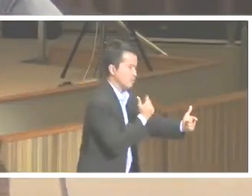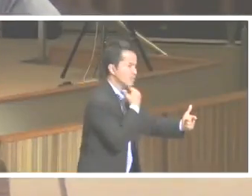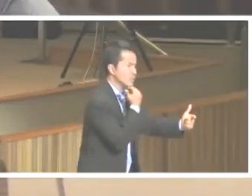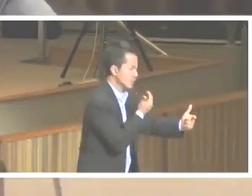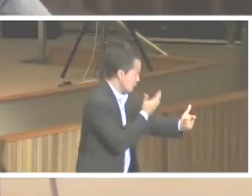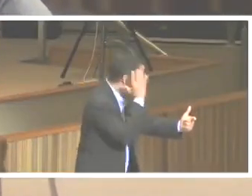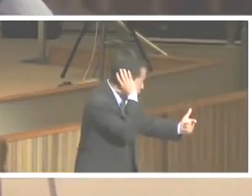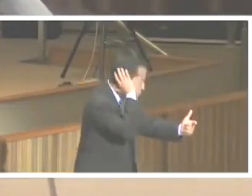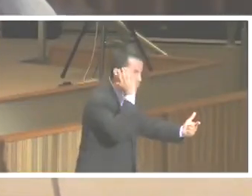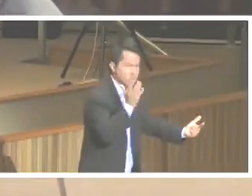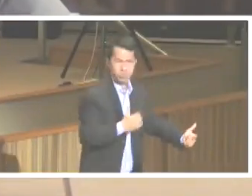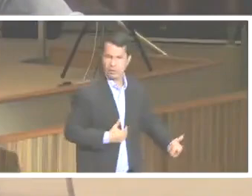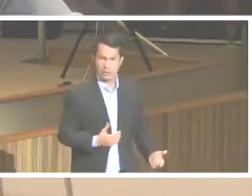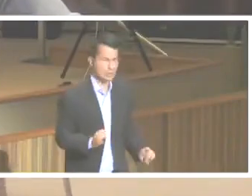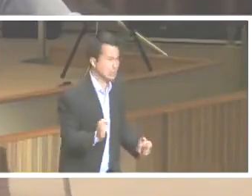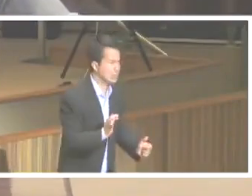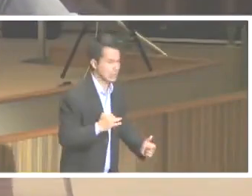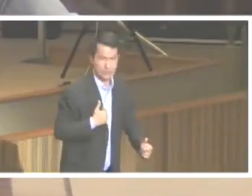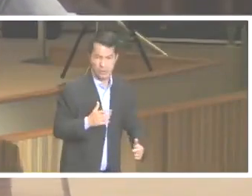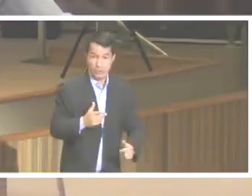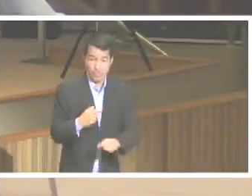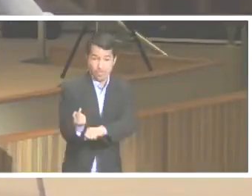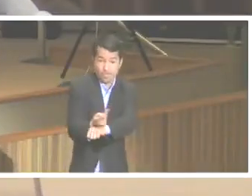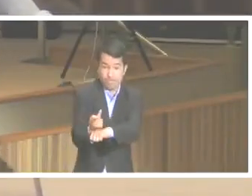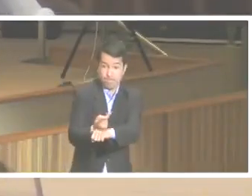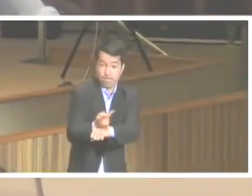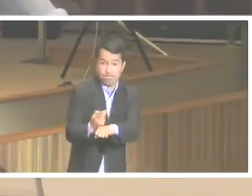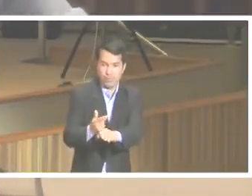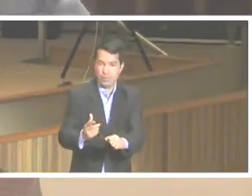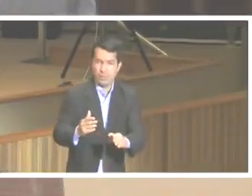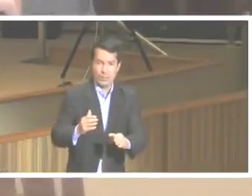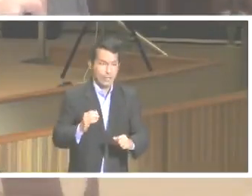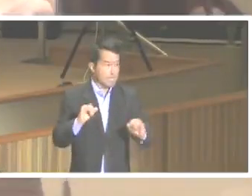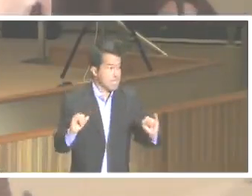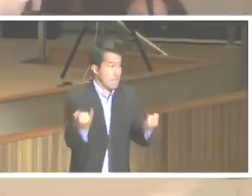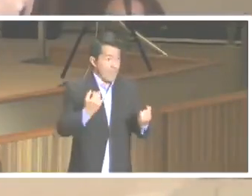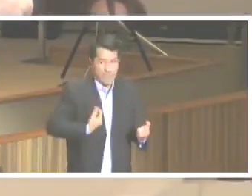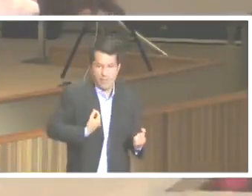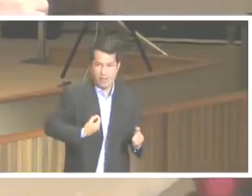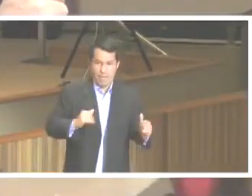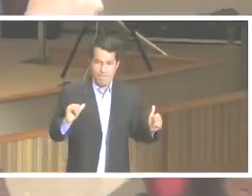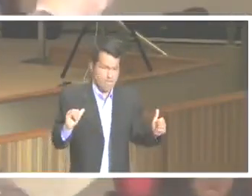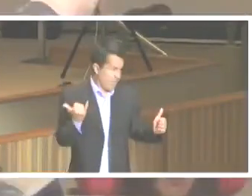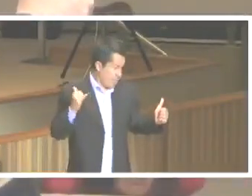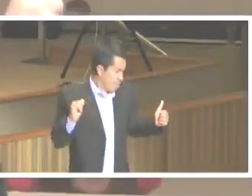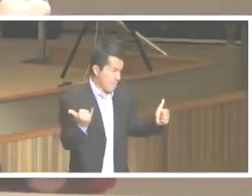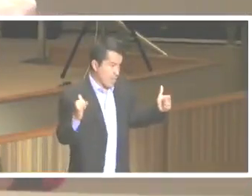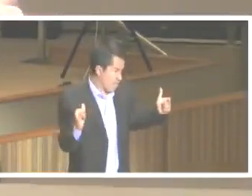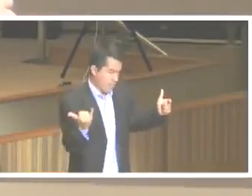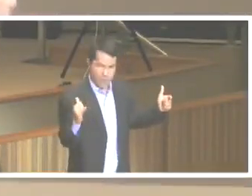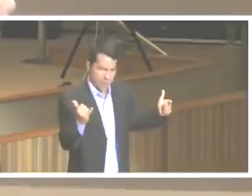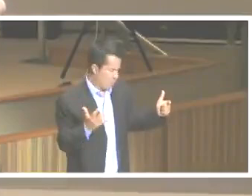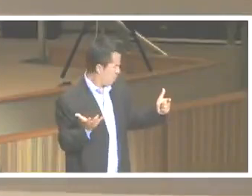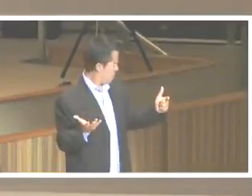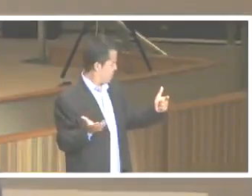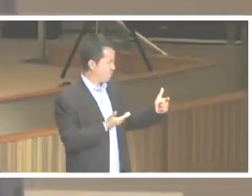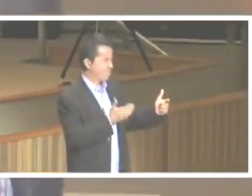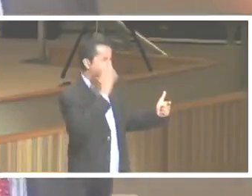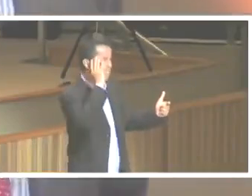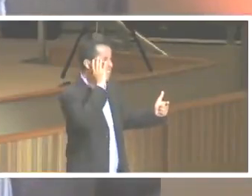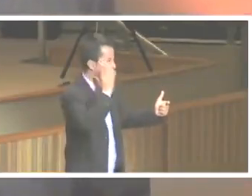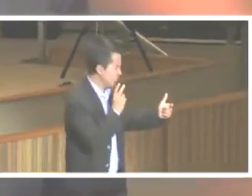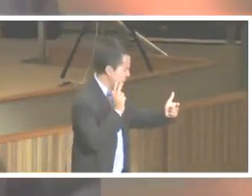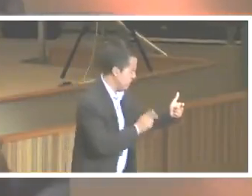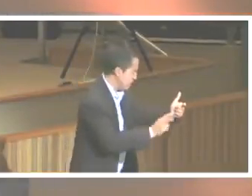pouco mais a vida talvez resolver o meu problema se eu tivesse um pouco mais de poder eu talvez